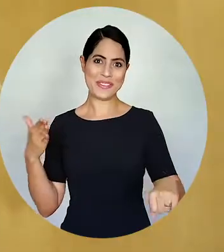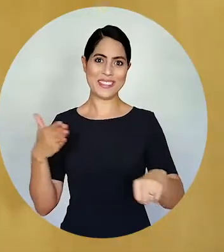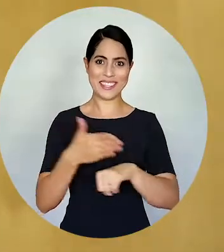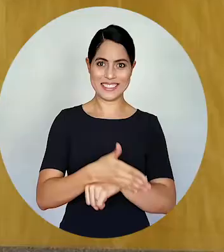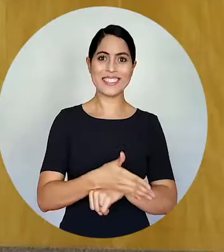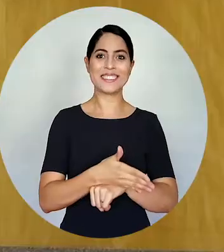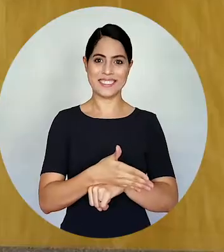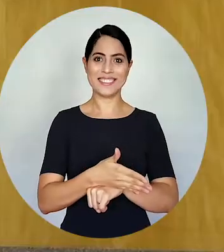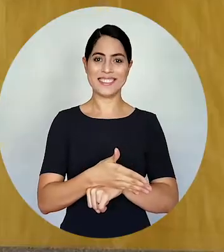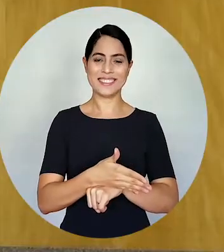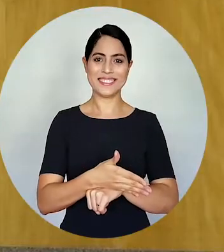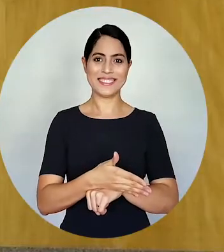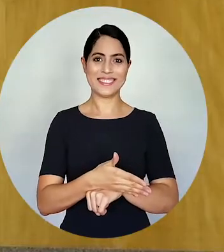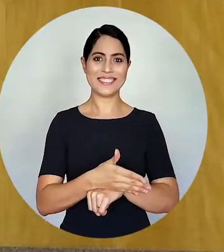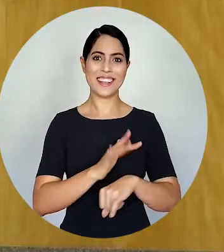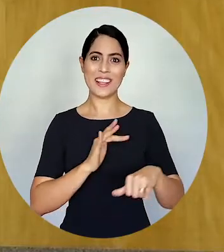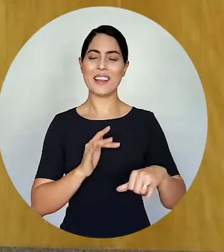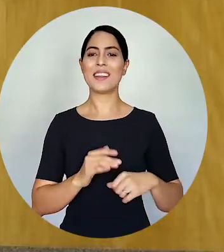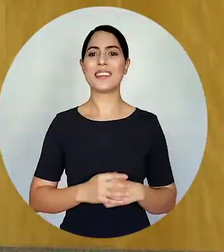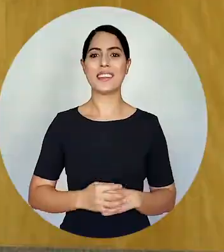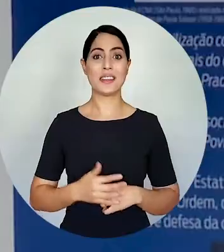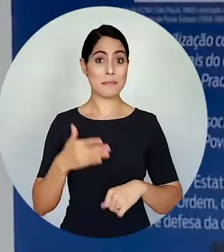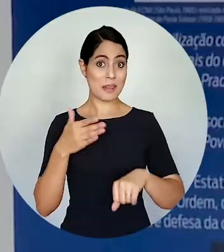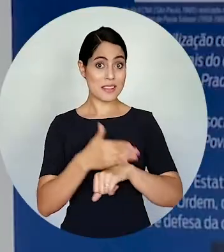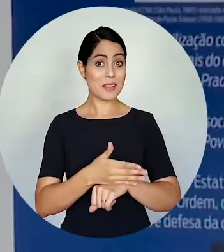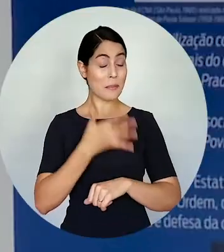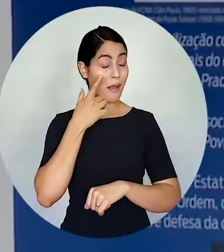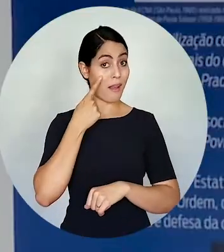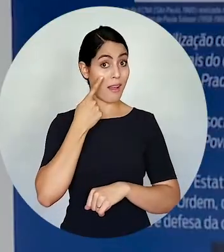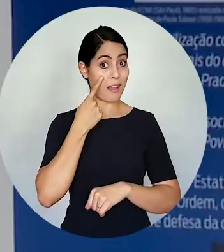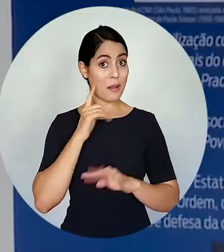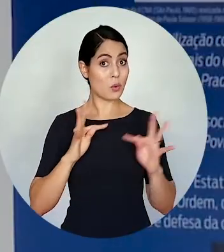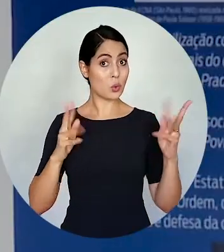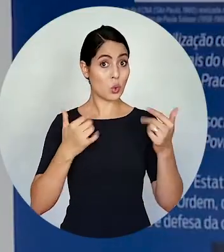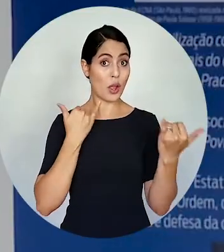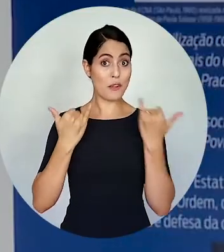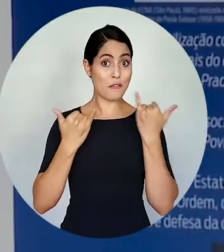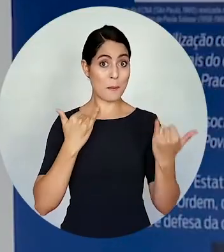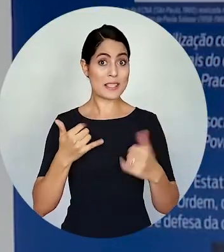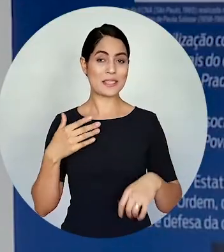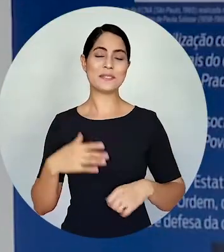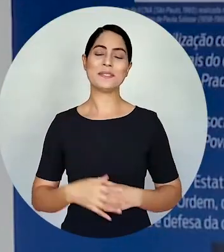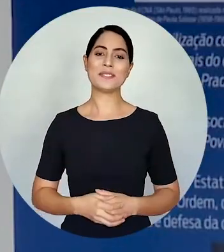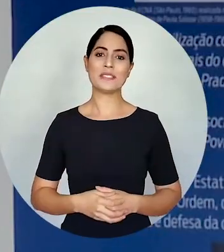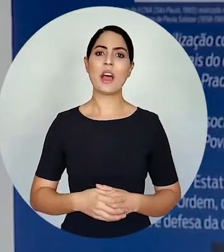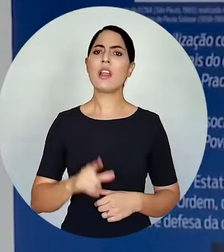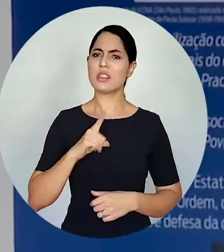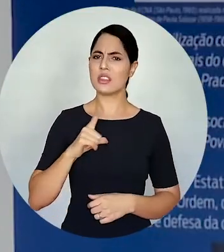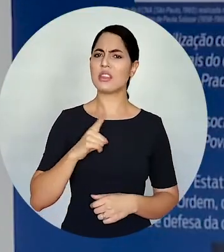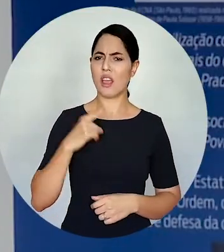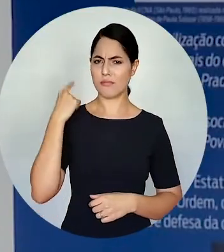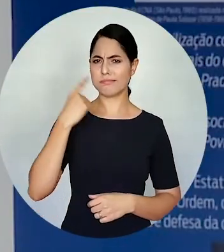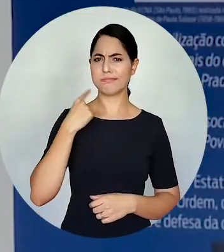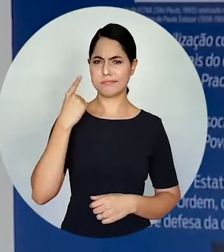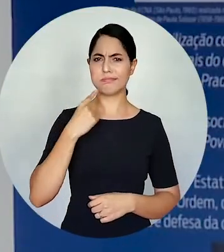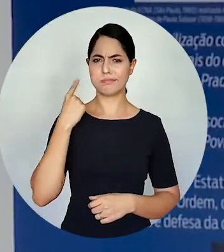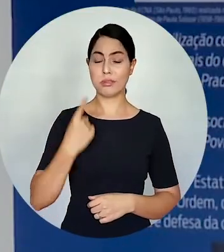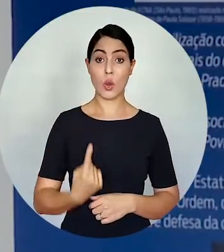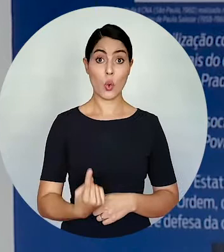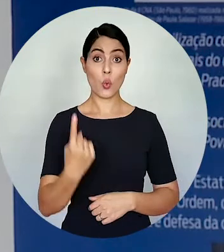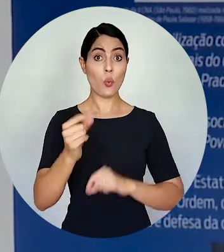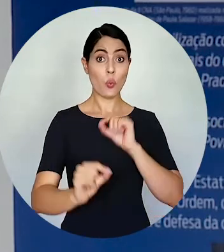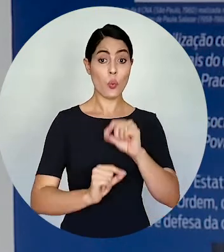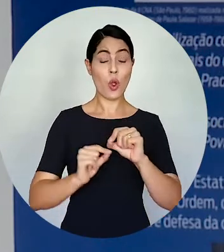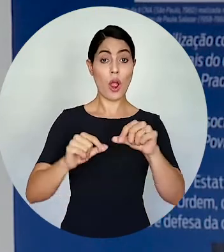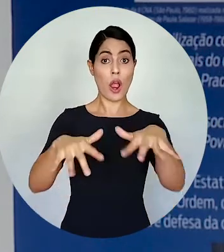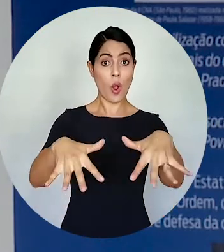YouTube. Acesse e fique por dentro. Um advogado foi obrigado a participar de uma audiência